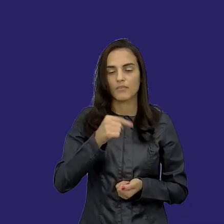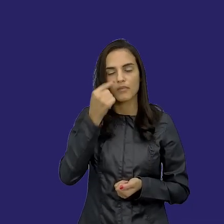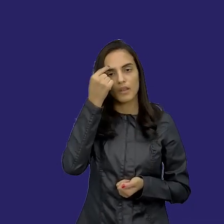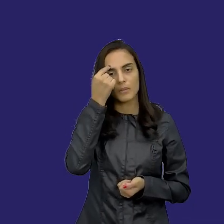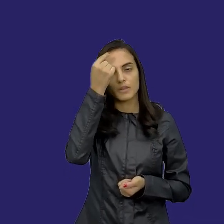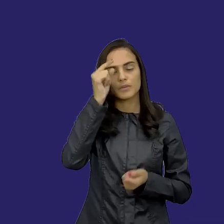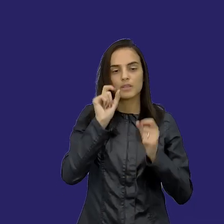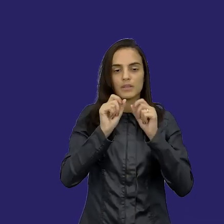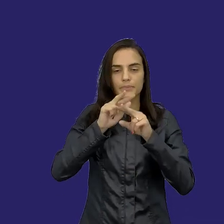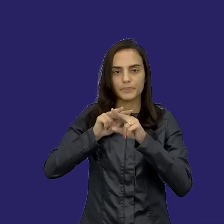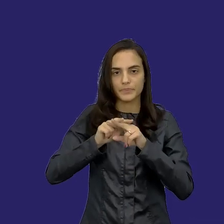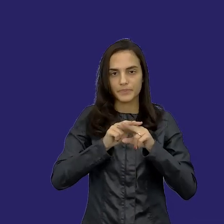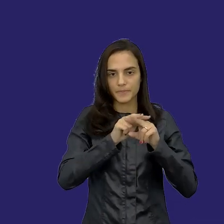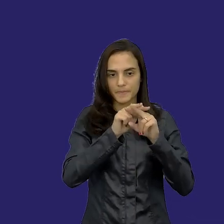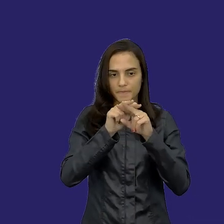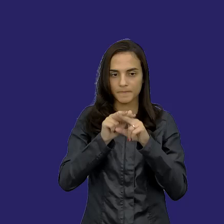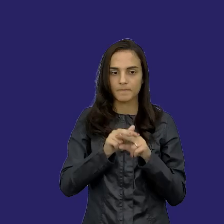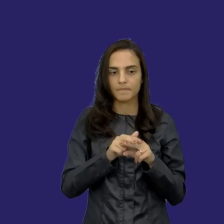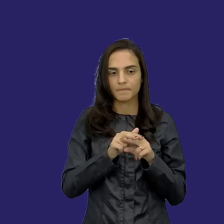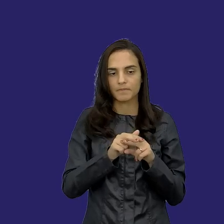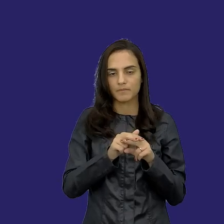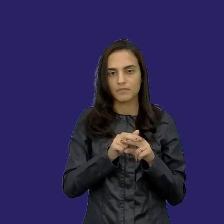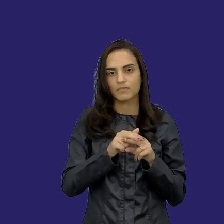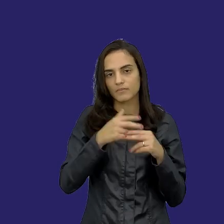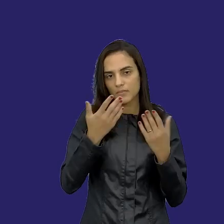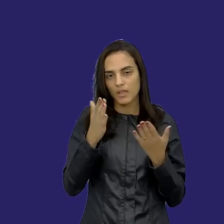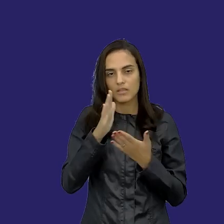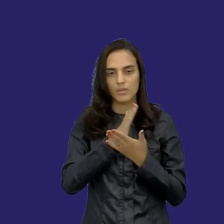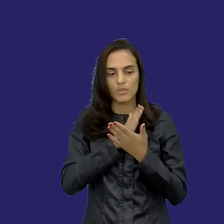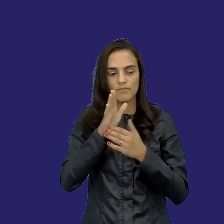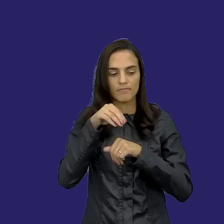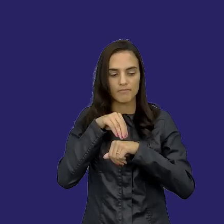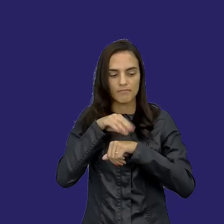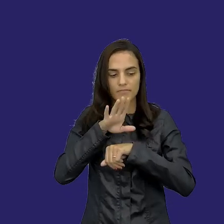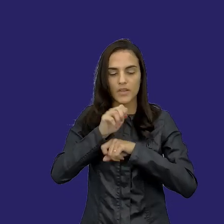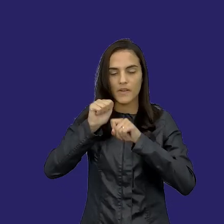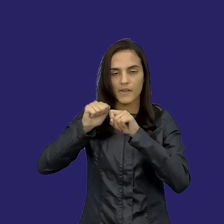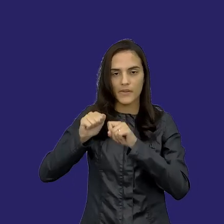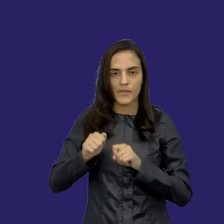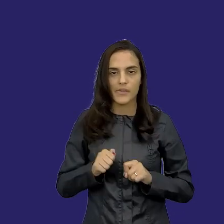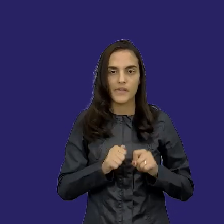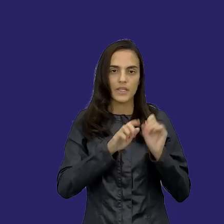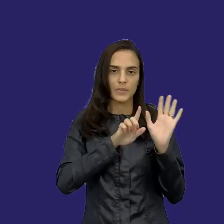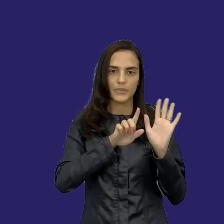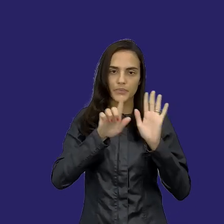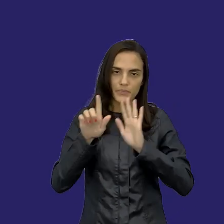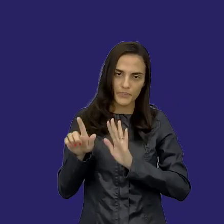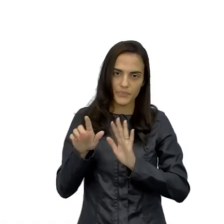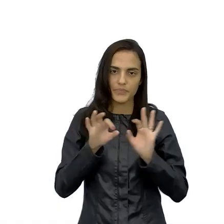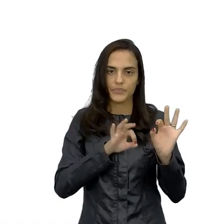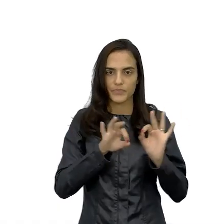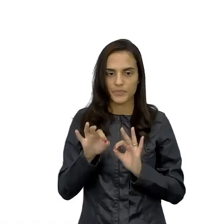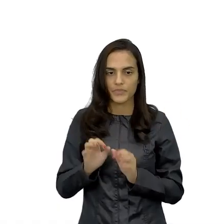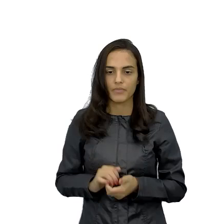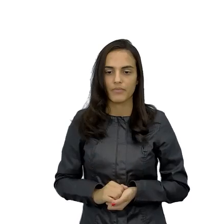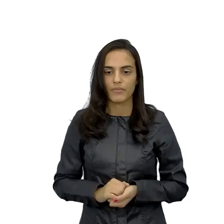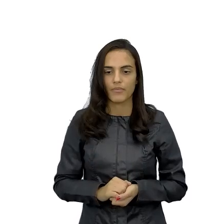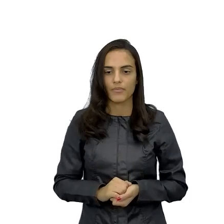pensar é retomar um pouquinho essas orientações que foram feitas lá na semana de